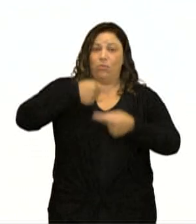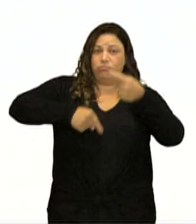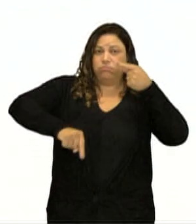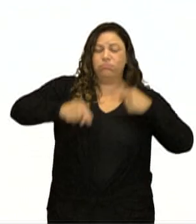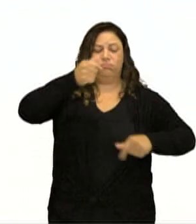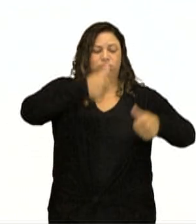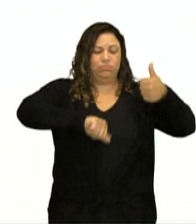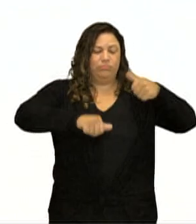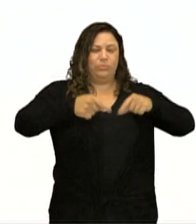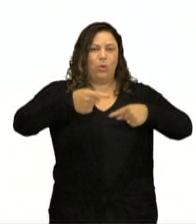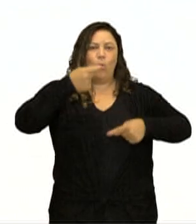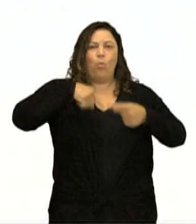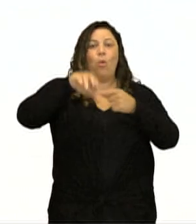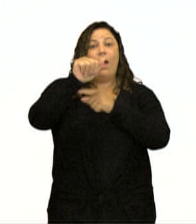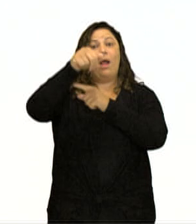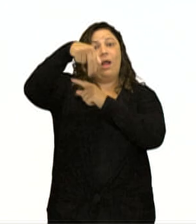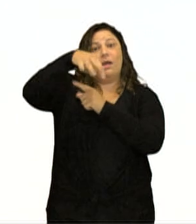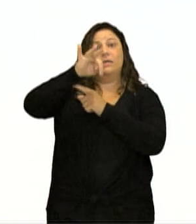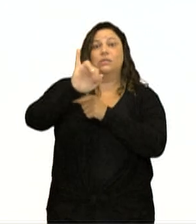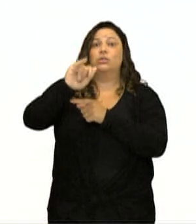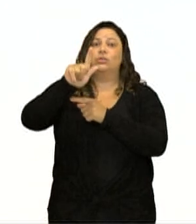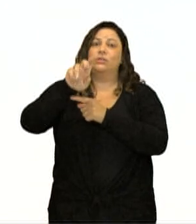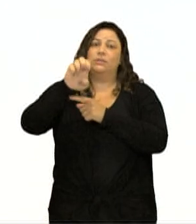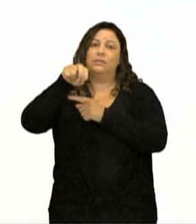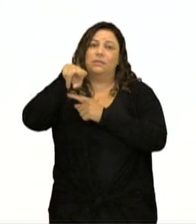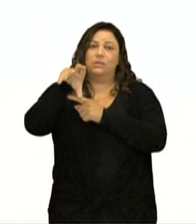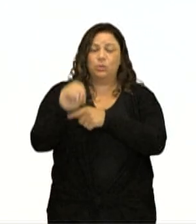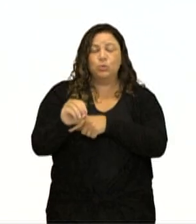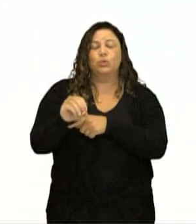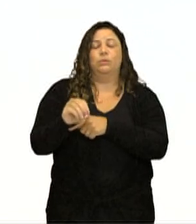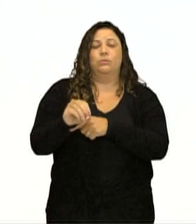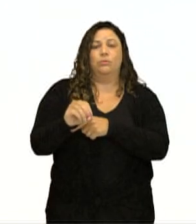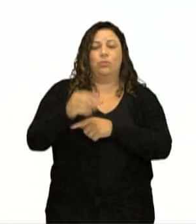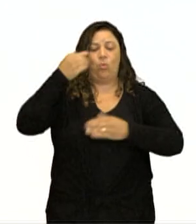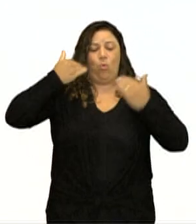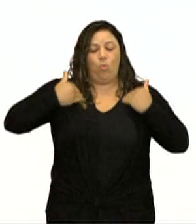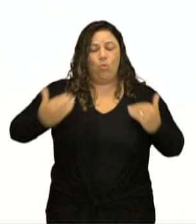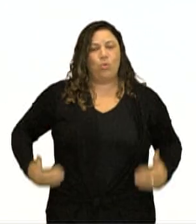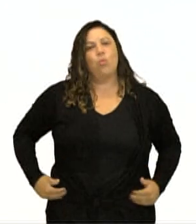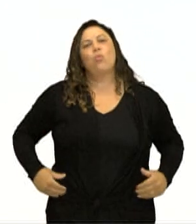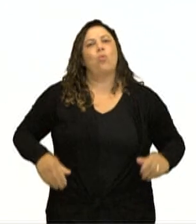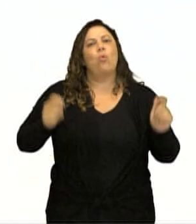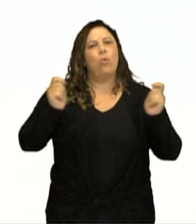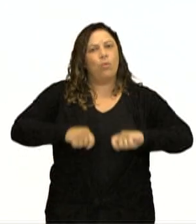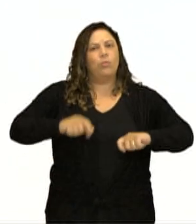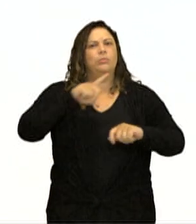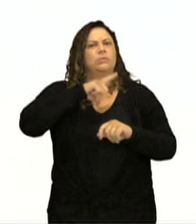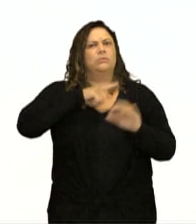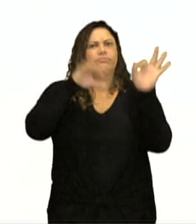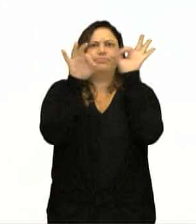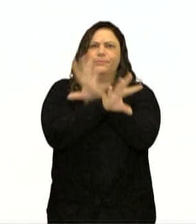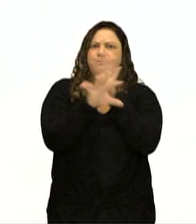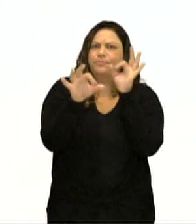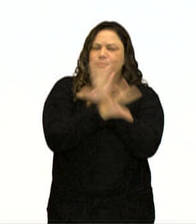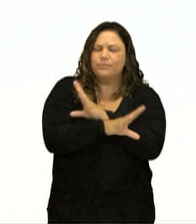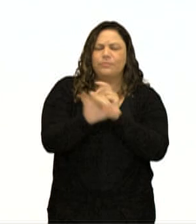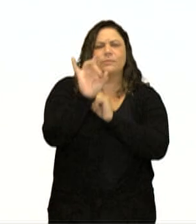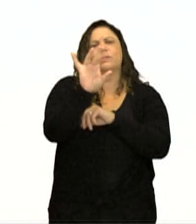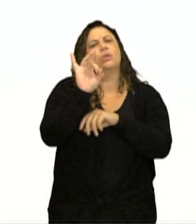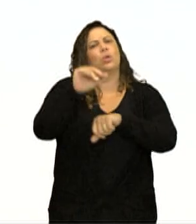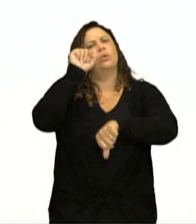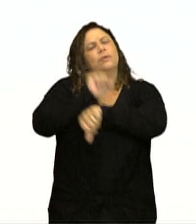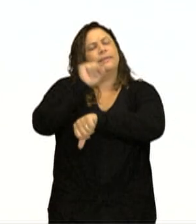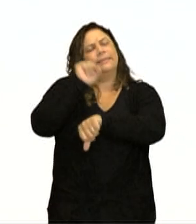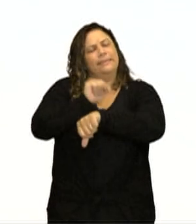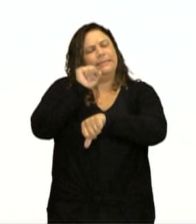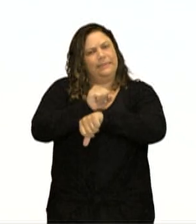do antígeno, né? E ela, de um modo geral, o objetivo geral e final dela é a prevenção de doenças. Vamos a um